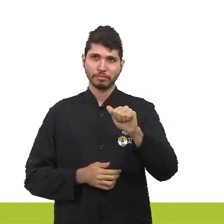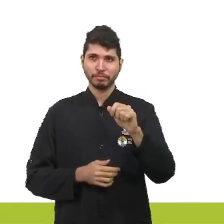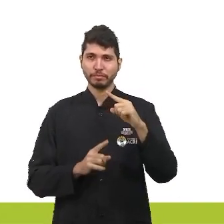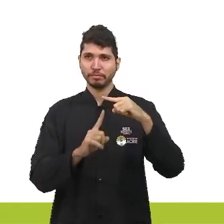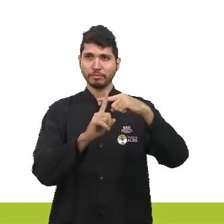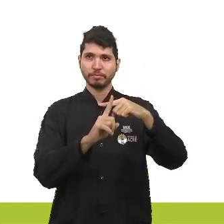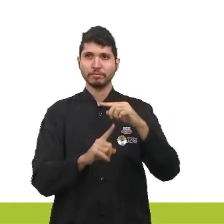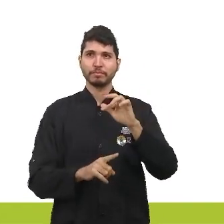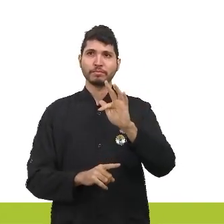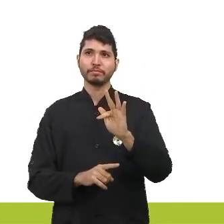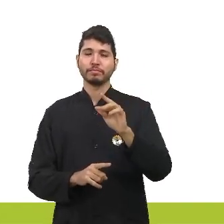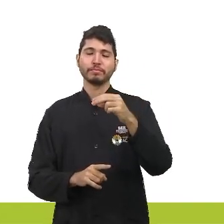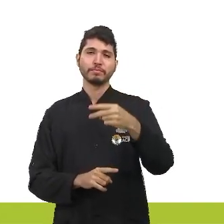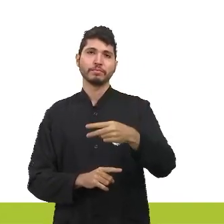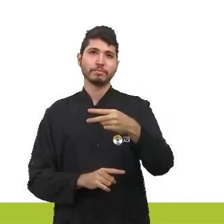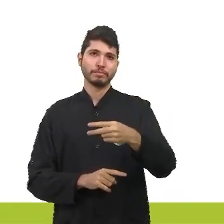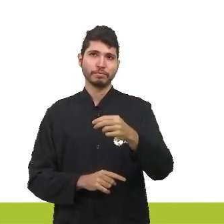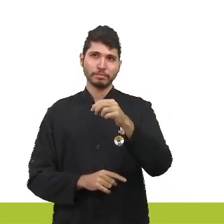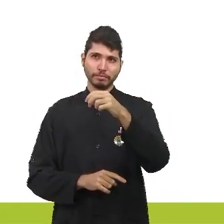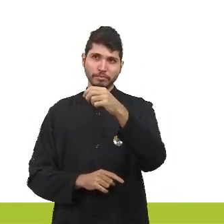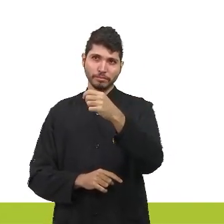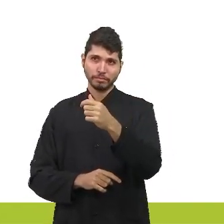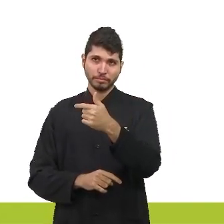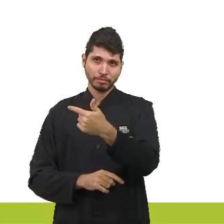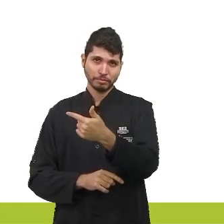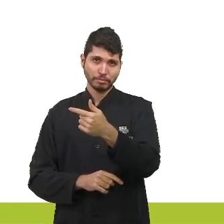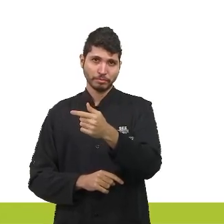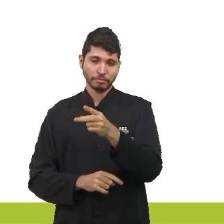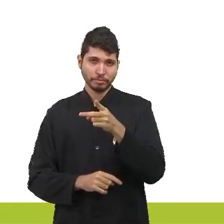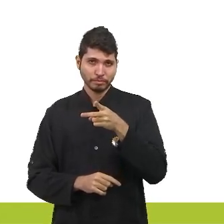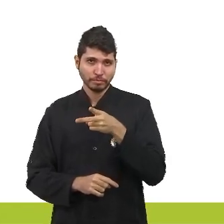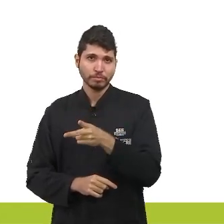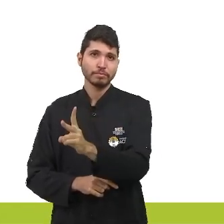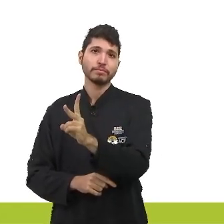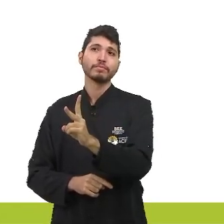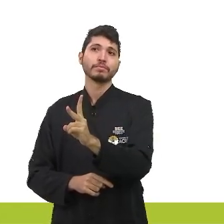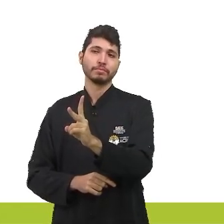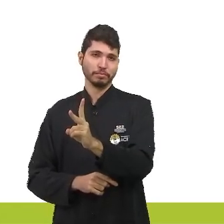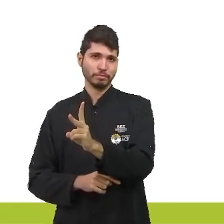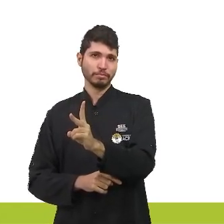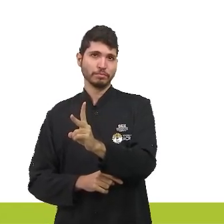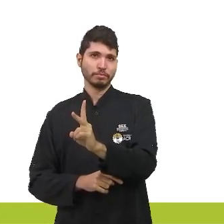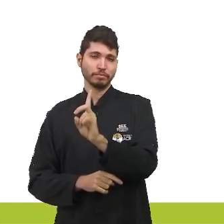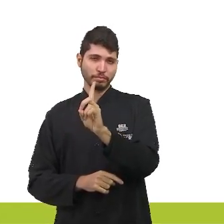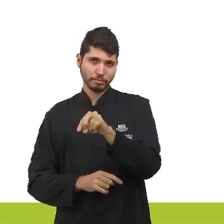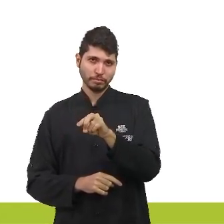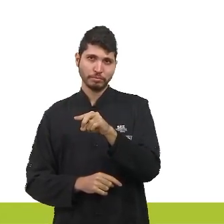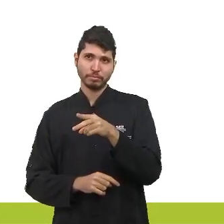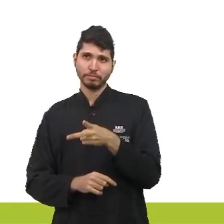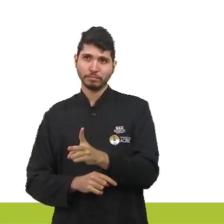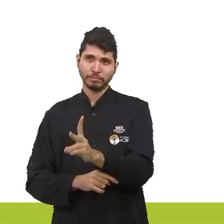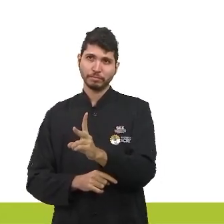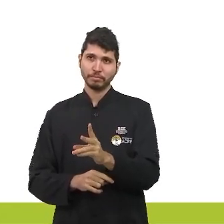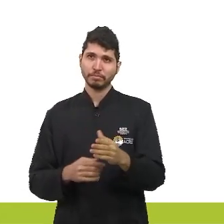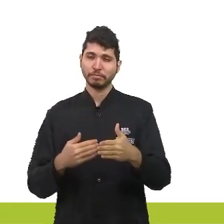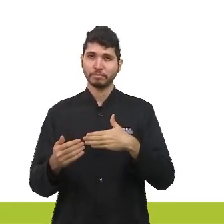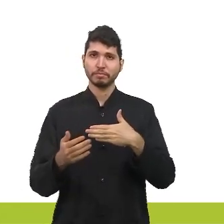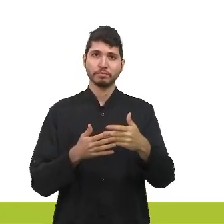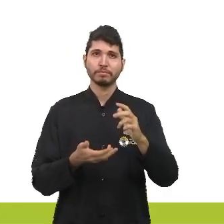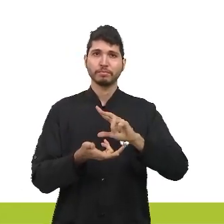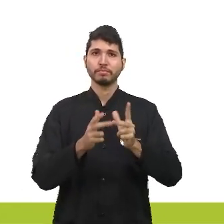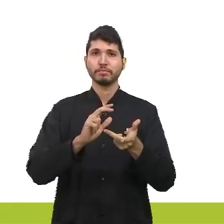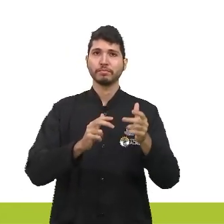F é igual a 2. Então, isso aqui é uma constante. Olha que coisa interessante. Você pega qualquer poliedro convexo